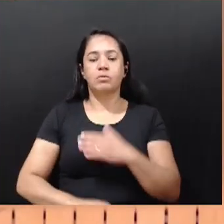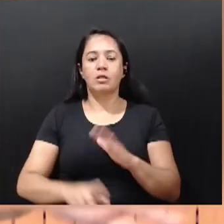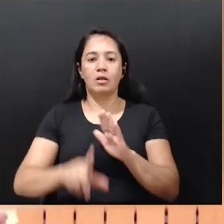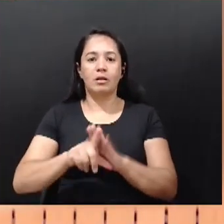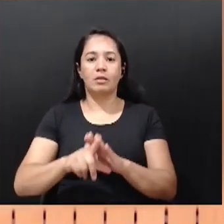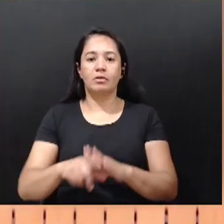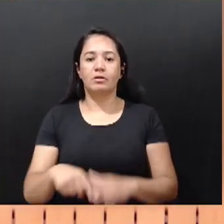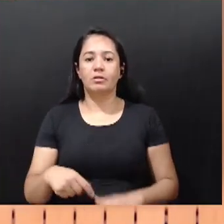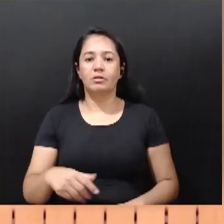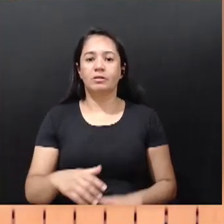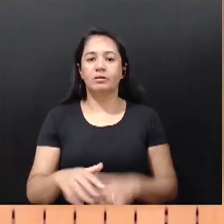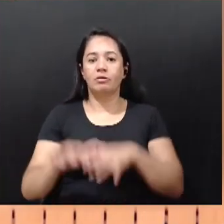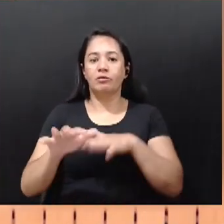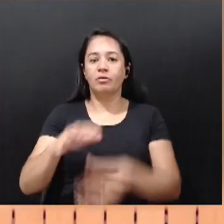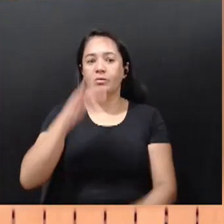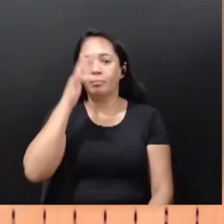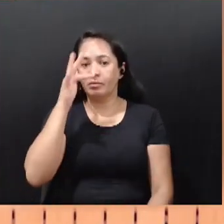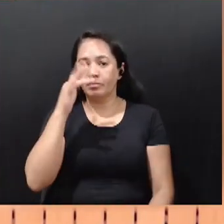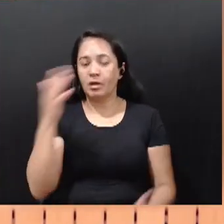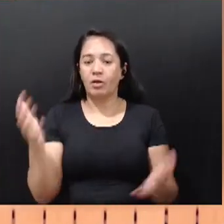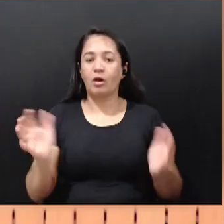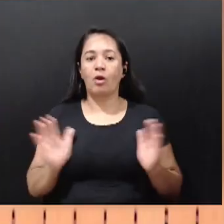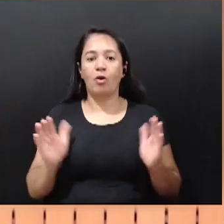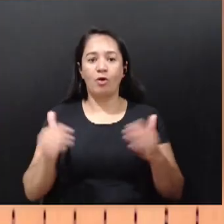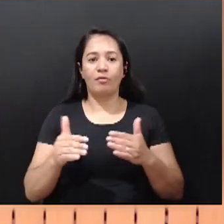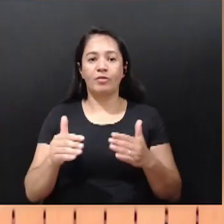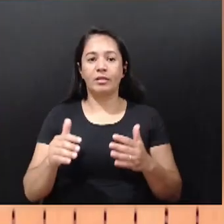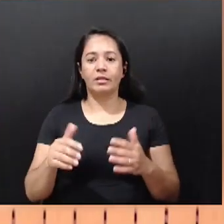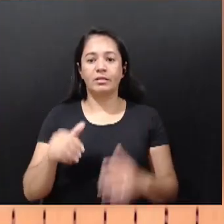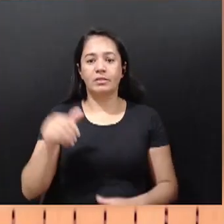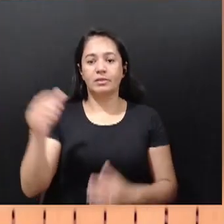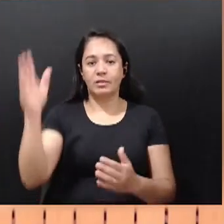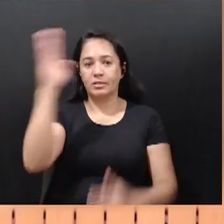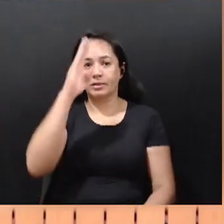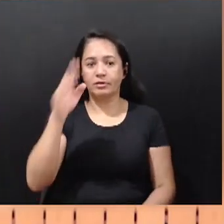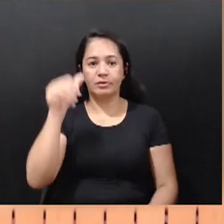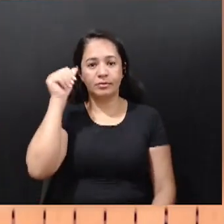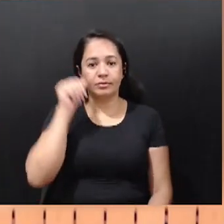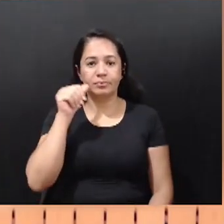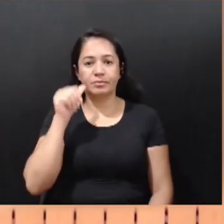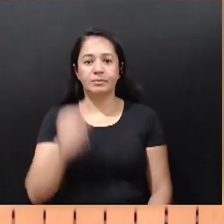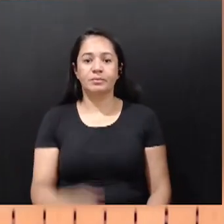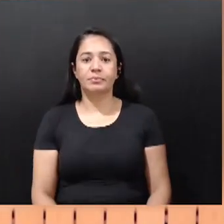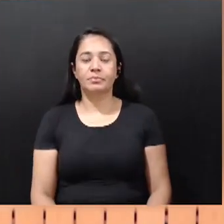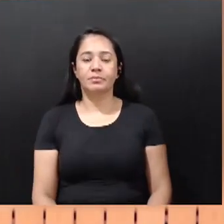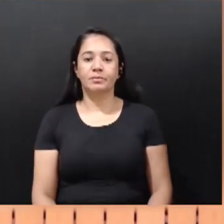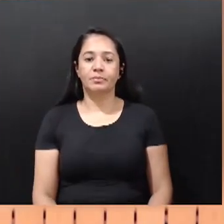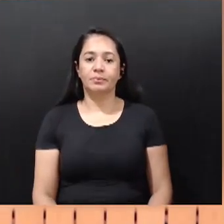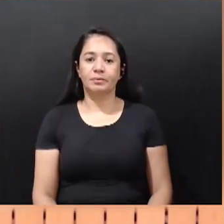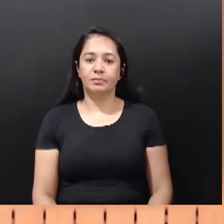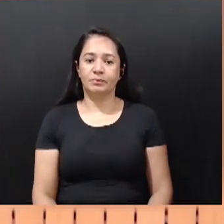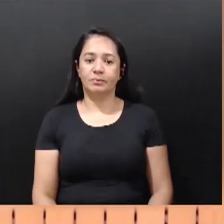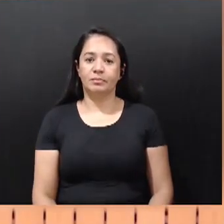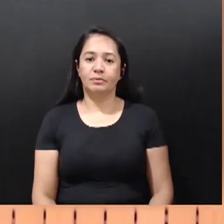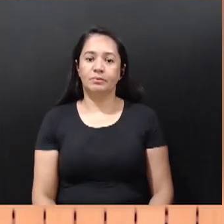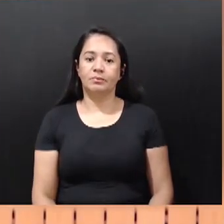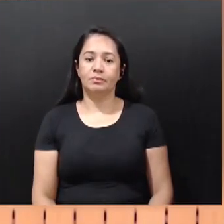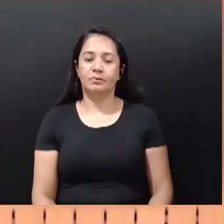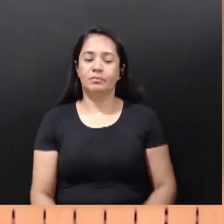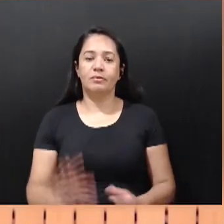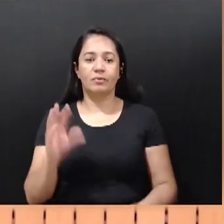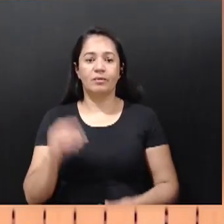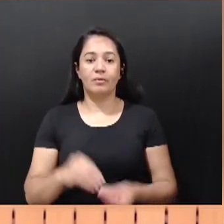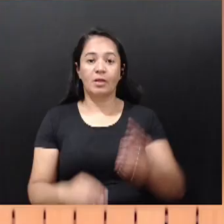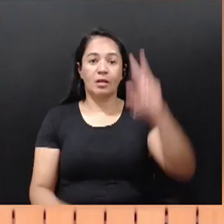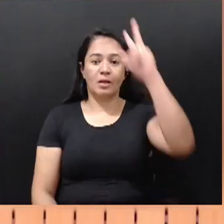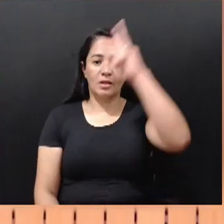na Conferência Nacional das Mulheres, a Marcha teve uma presença super importante lá também. Então, eu acho que é isso, lembrar que a Marcha em Campinas